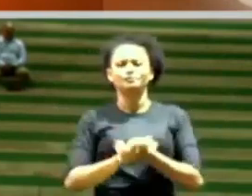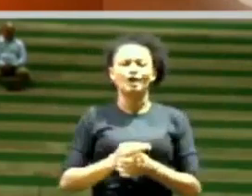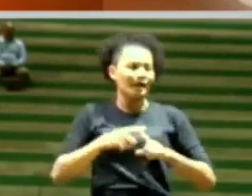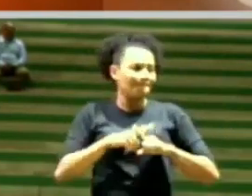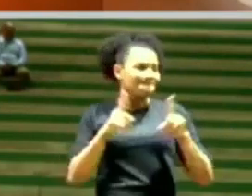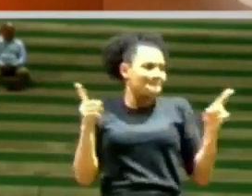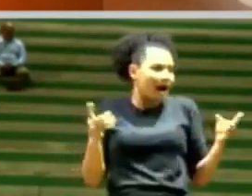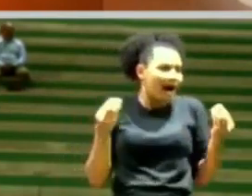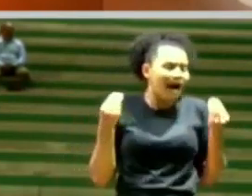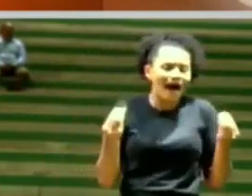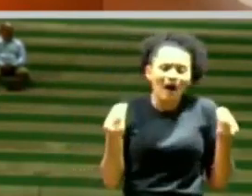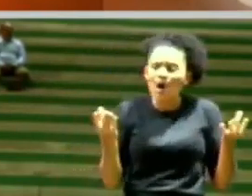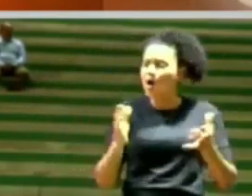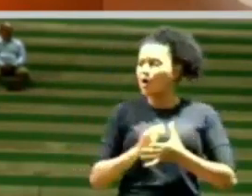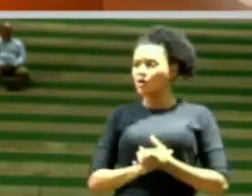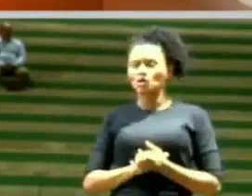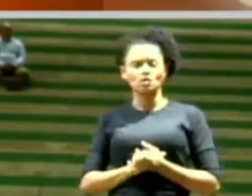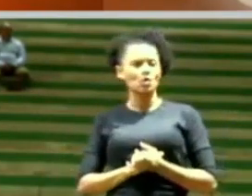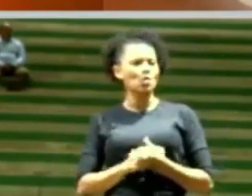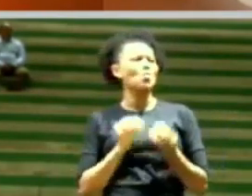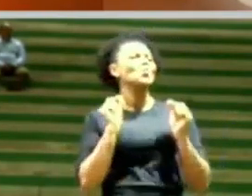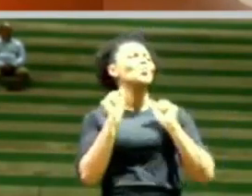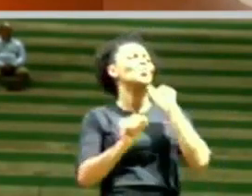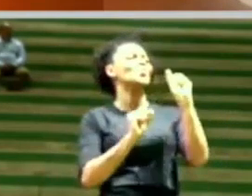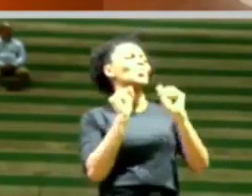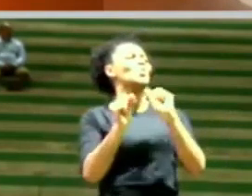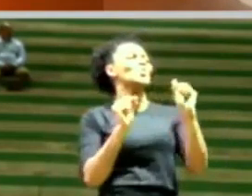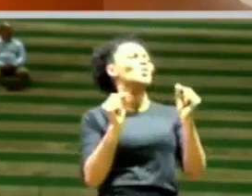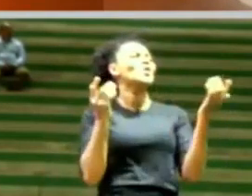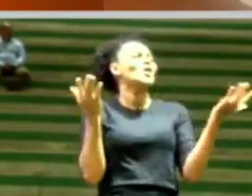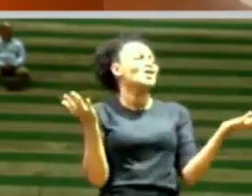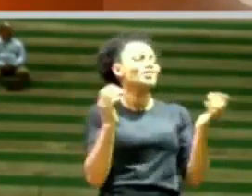Mas afinal de contas, o que é